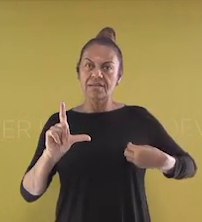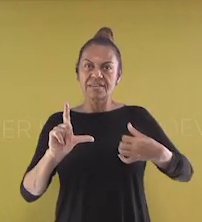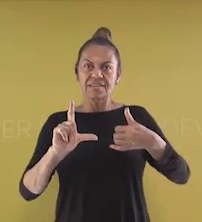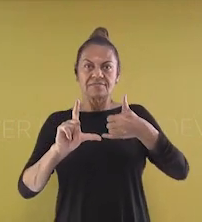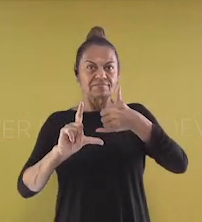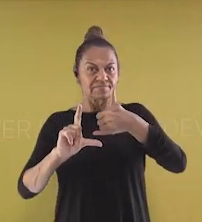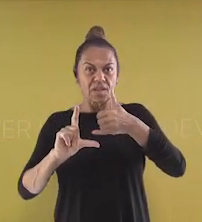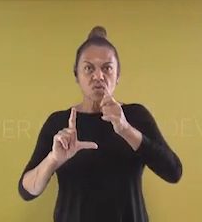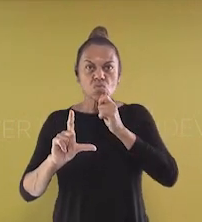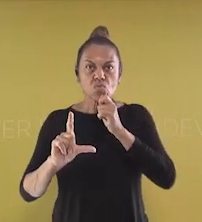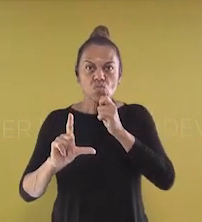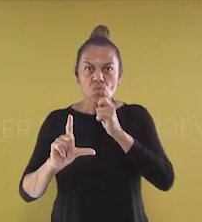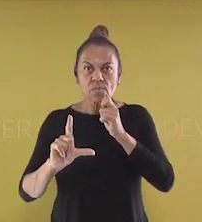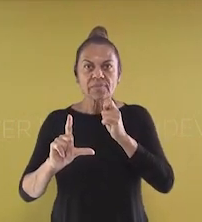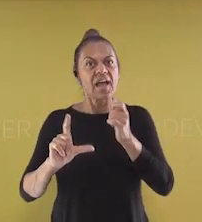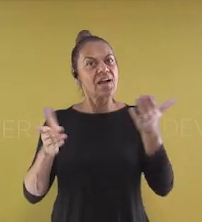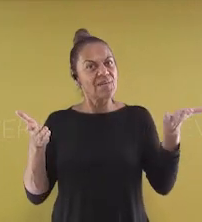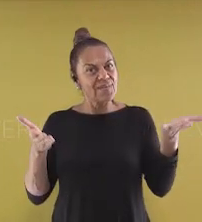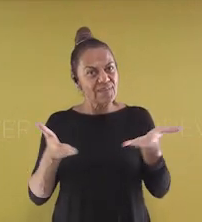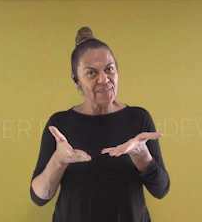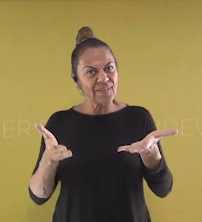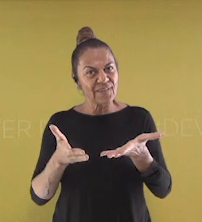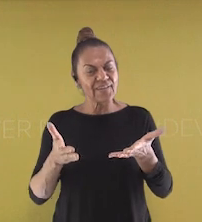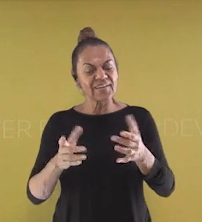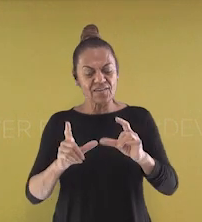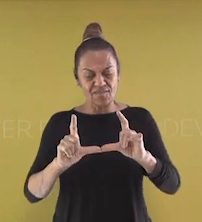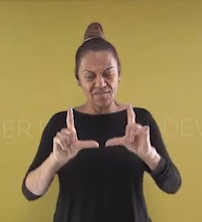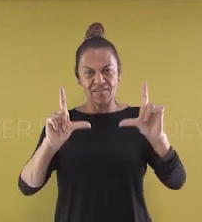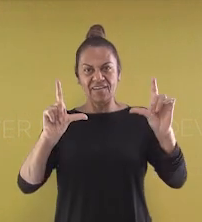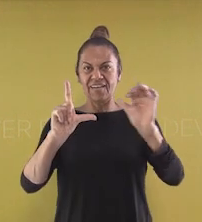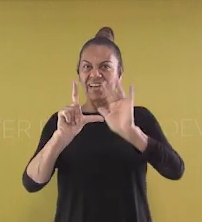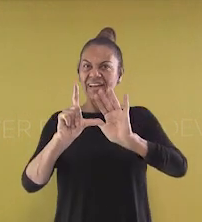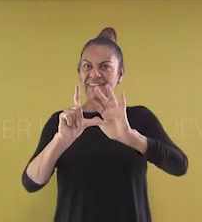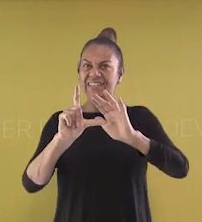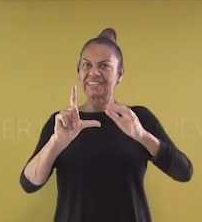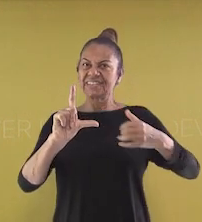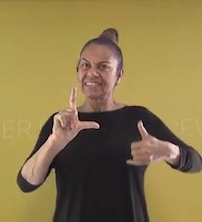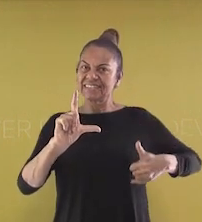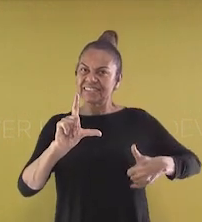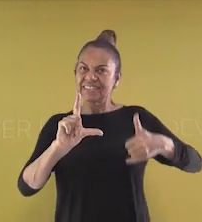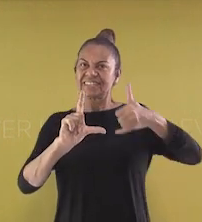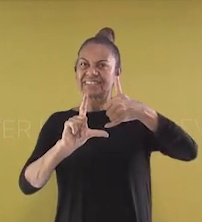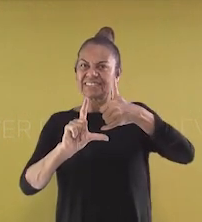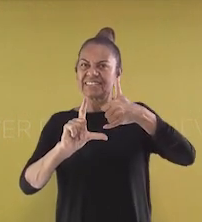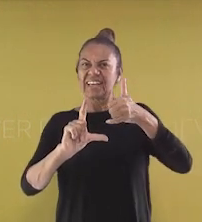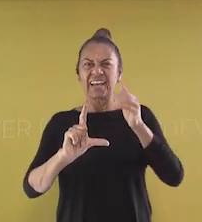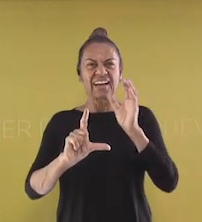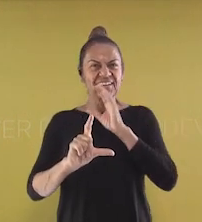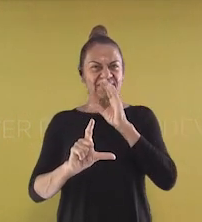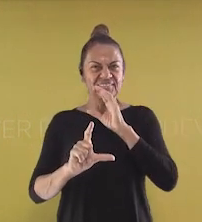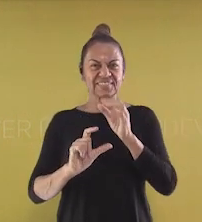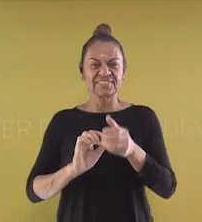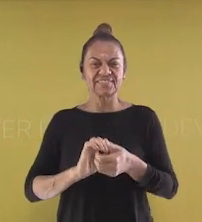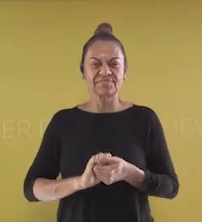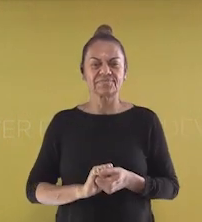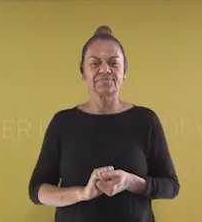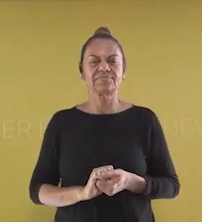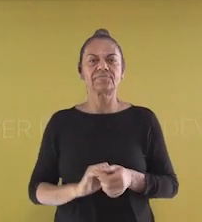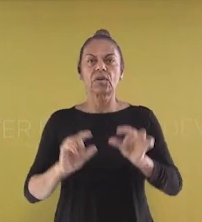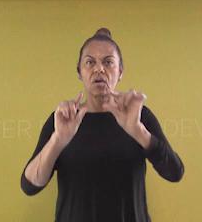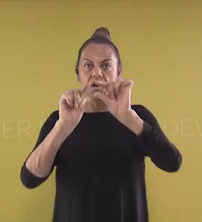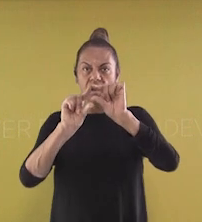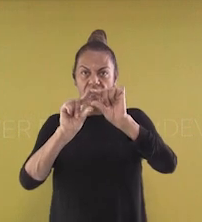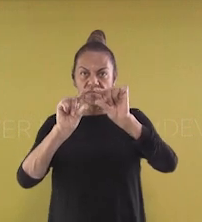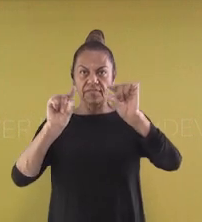assunto. Pegue seu material que vamos exercitar um pouquinho. E se você ainda não registrou a sua presença na nossa aula, faça